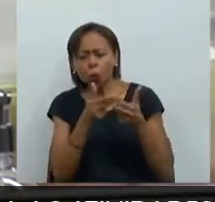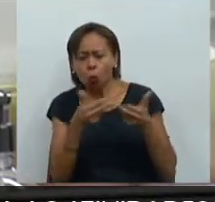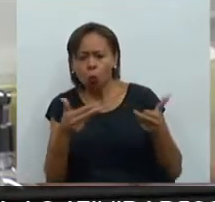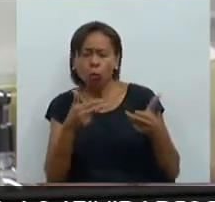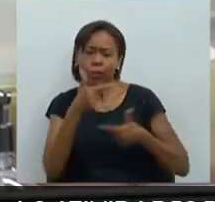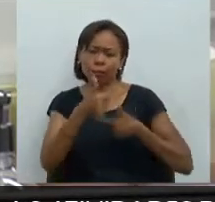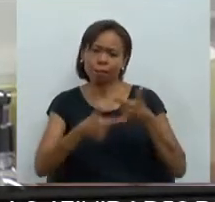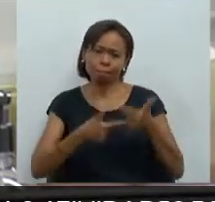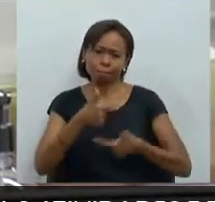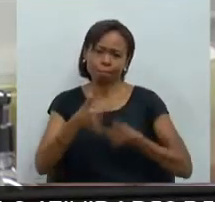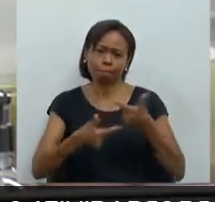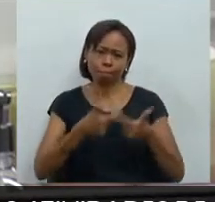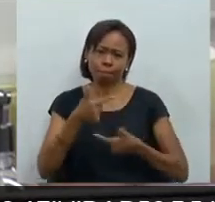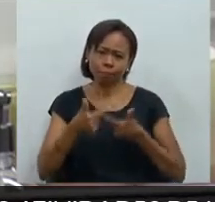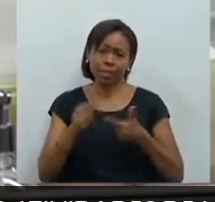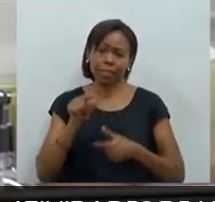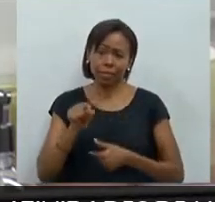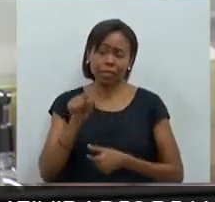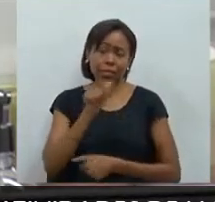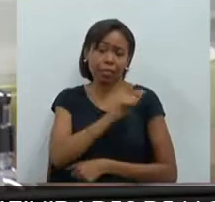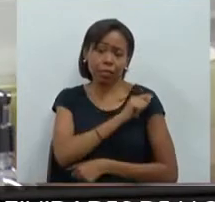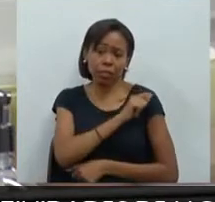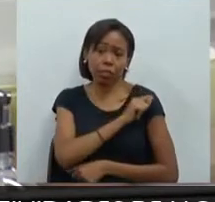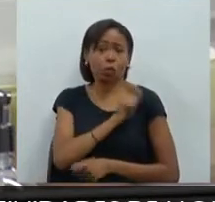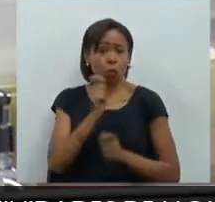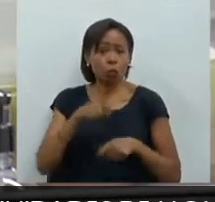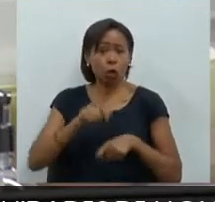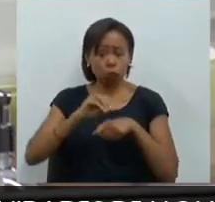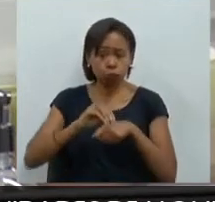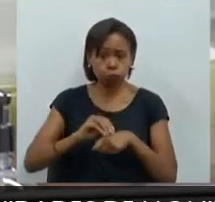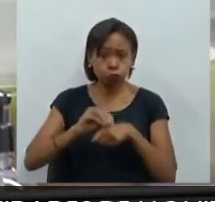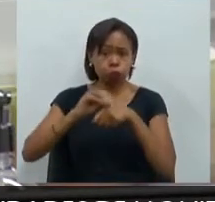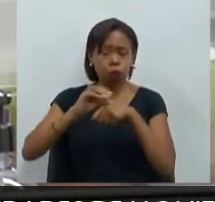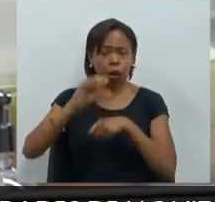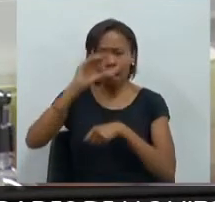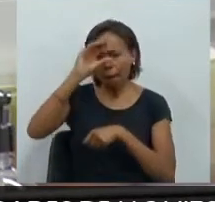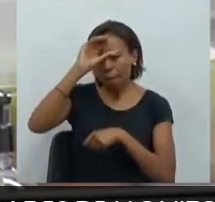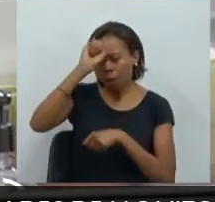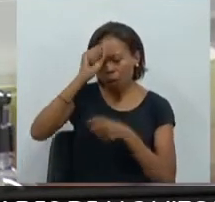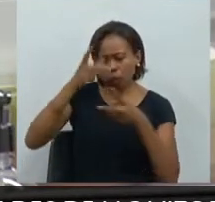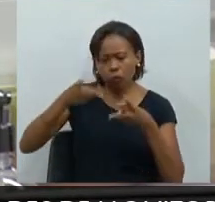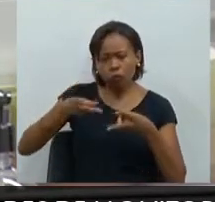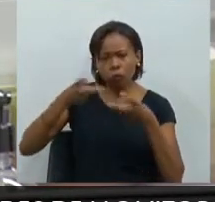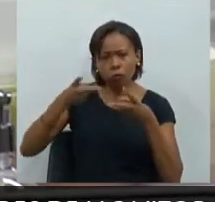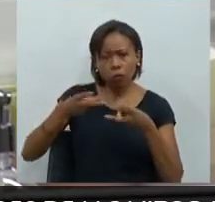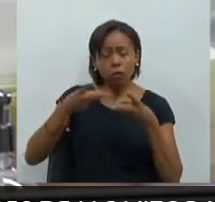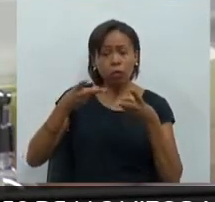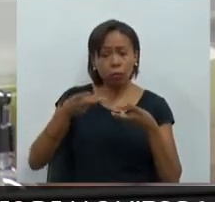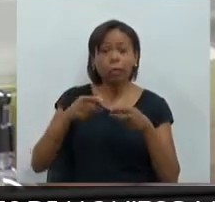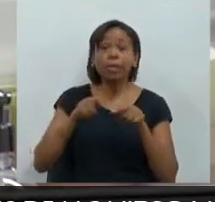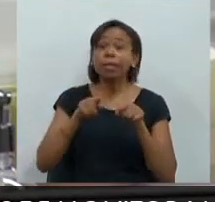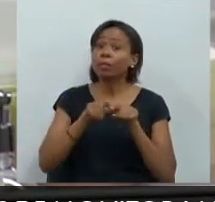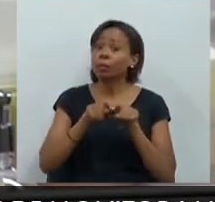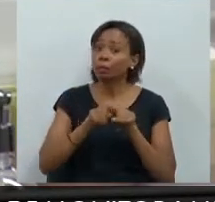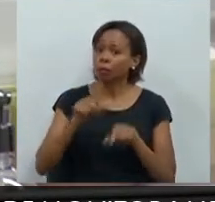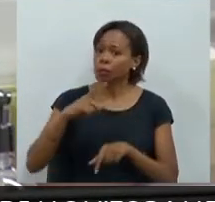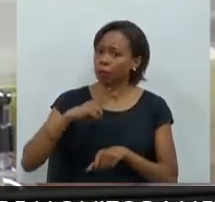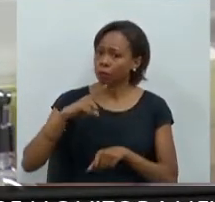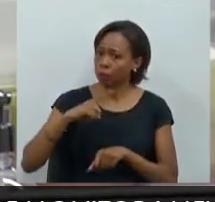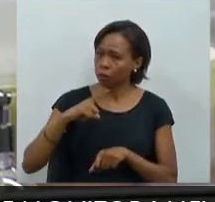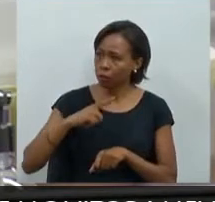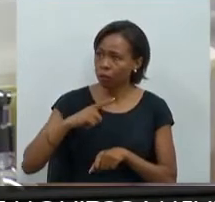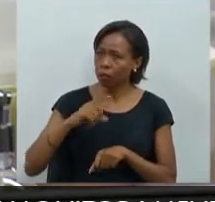tenham essa condição desse aprendizado, e também são ofertados os cursos